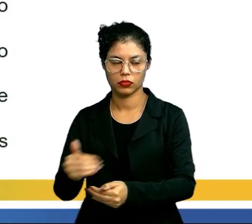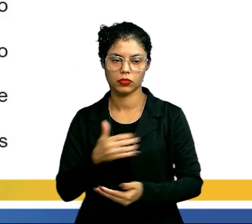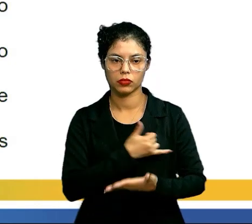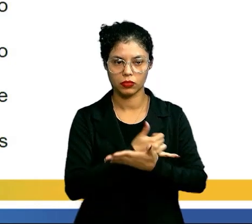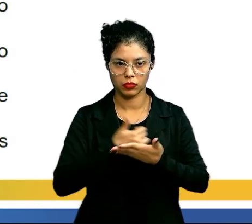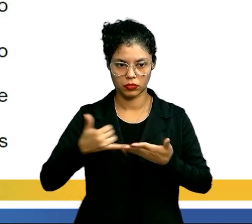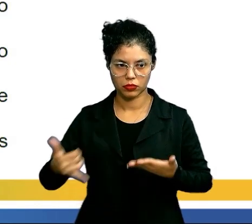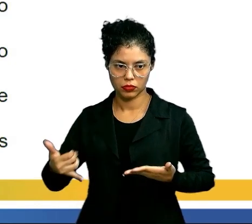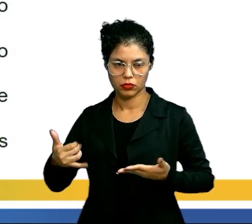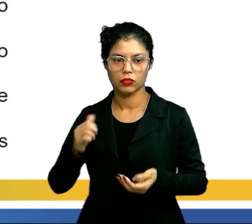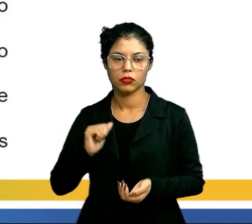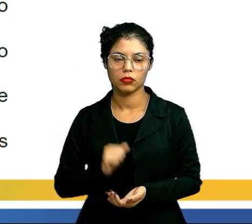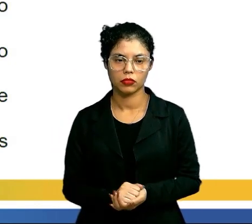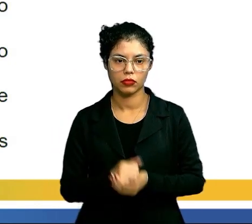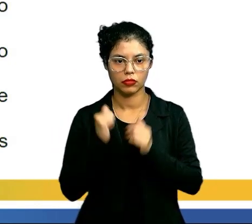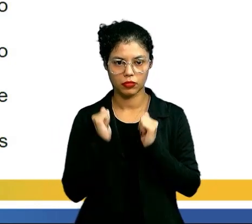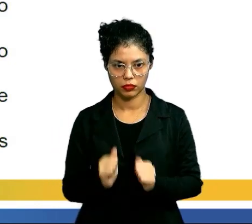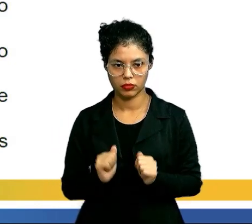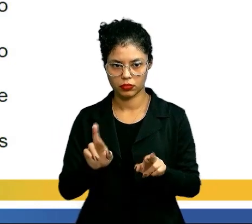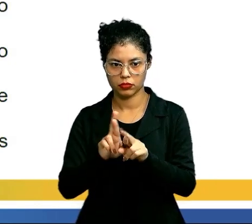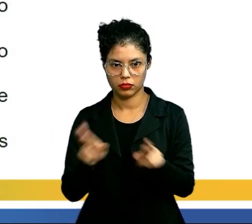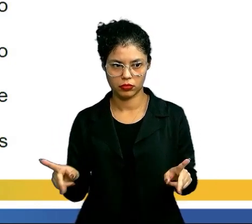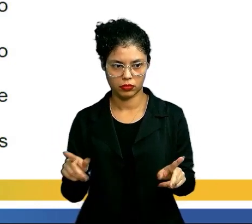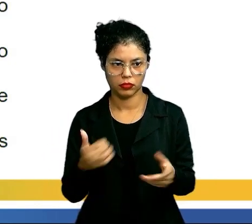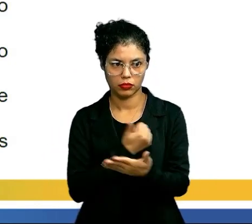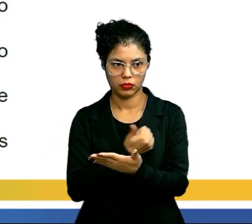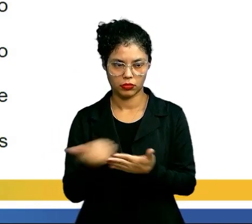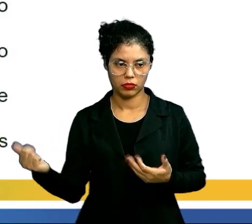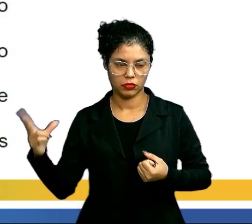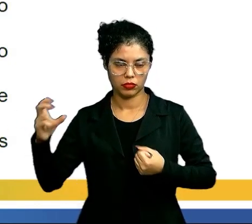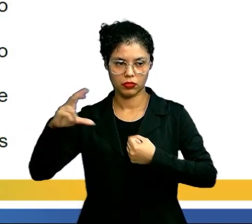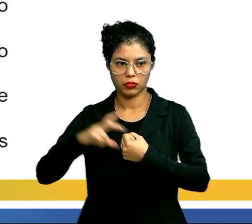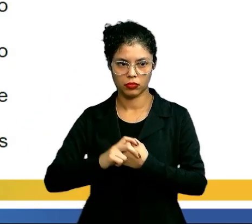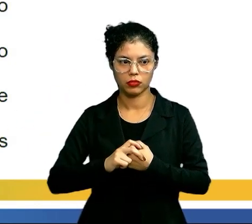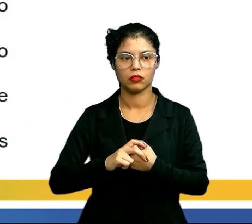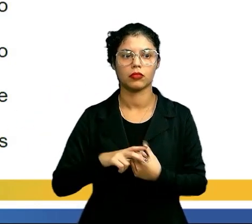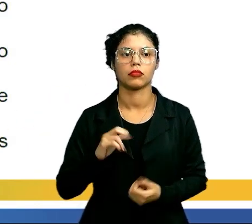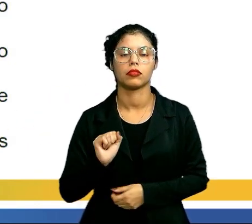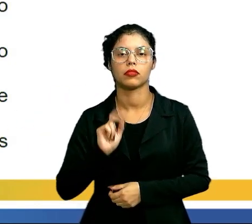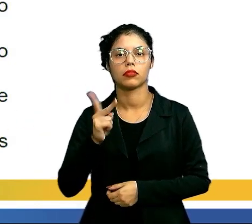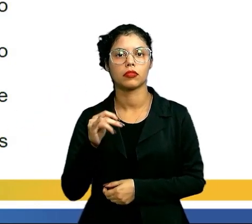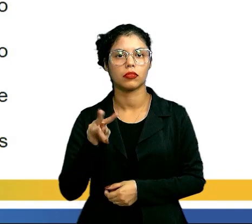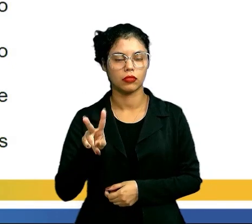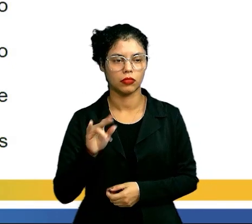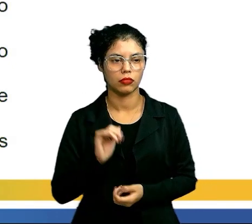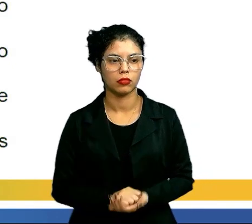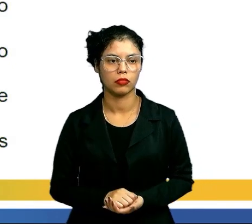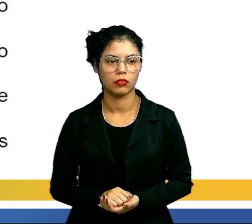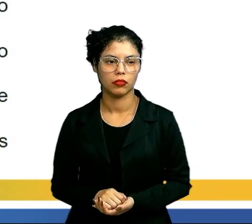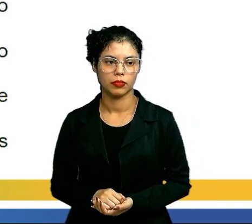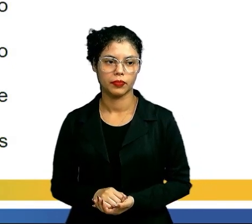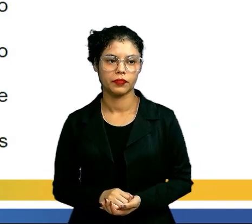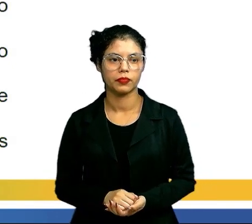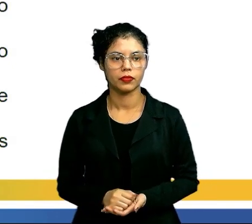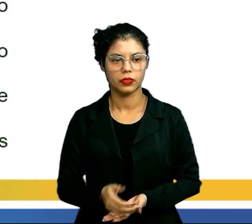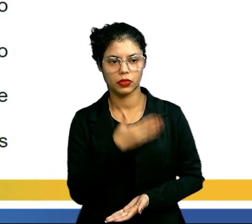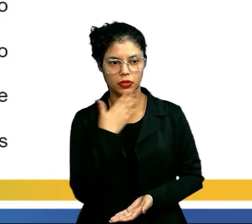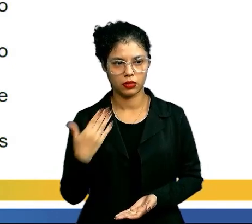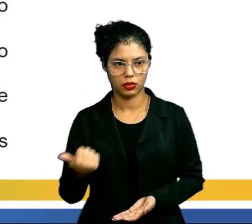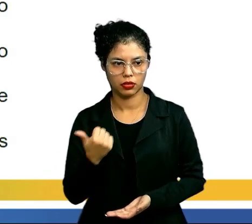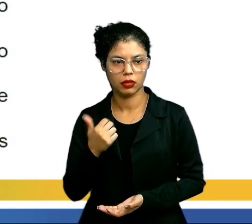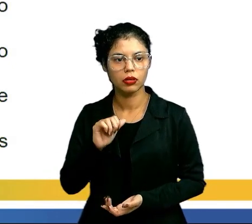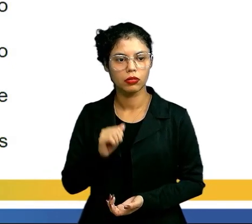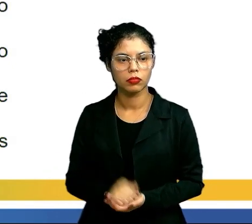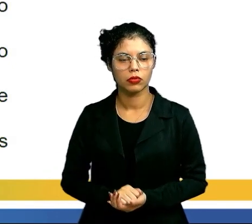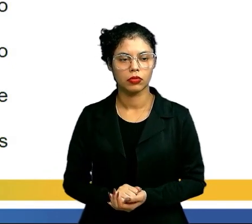Do desenvolvimento de drogas que permitem diferentes formas de ação contra o vírus HIV? Alternativa